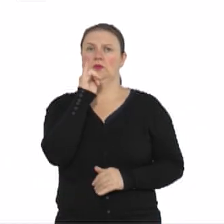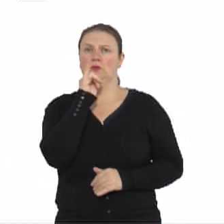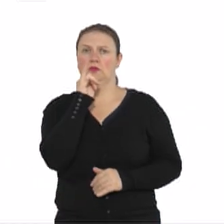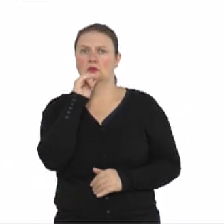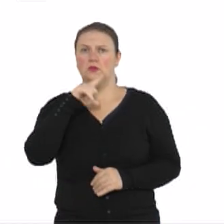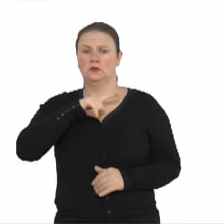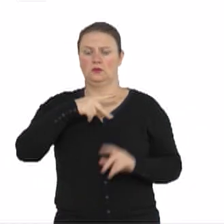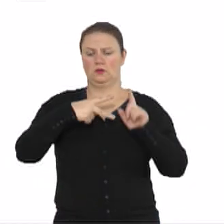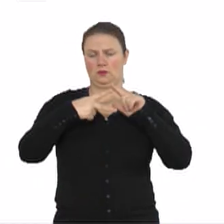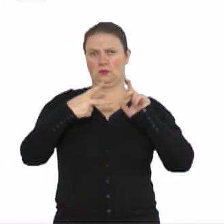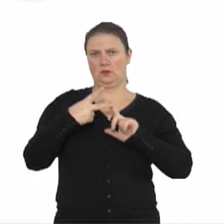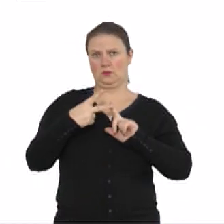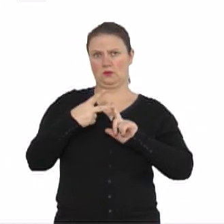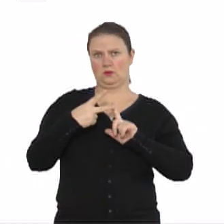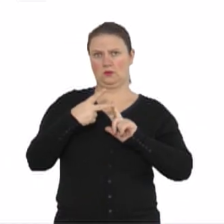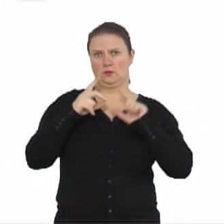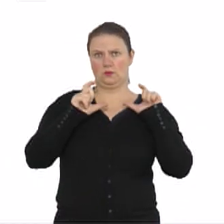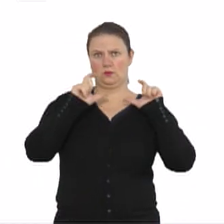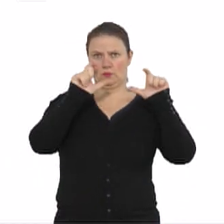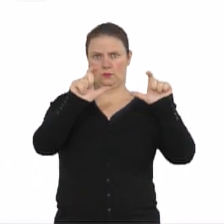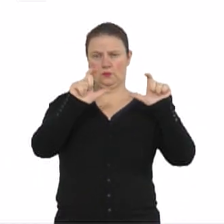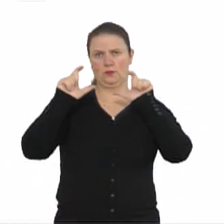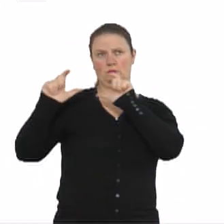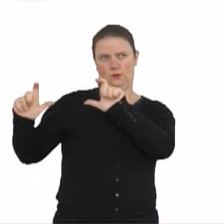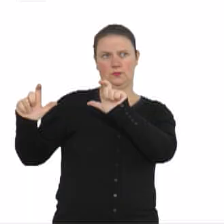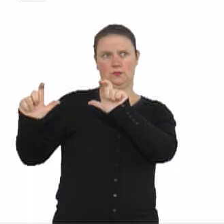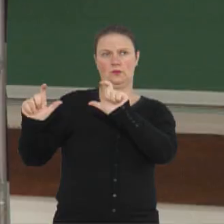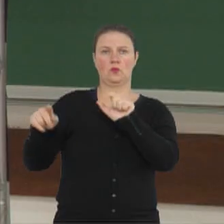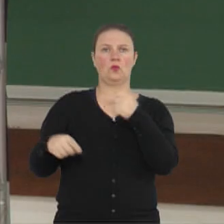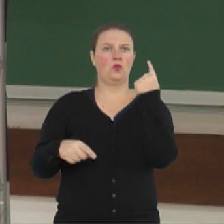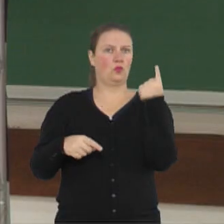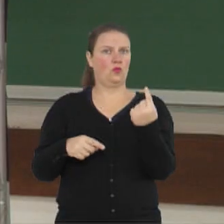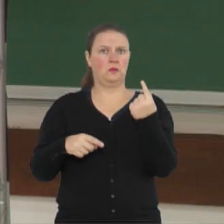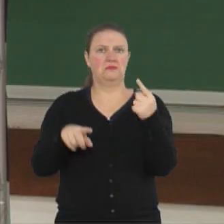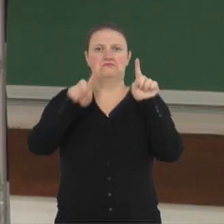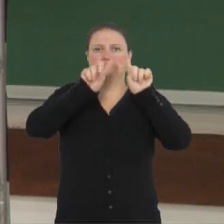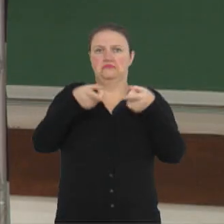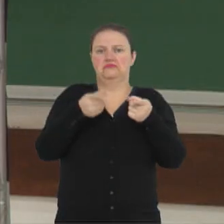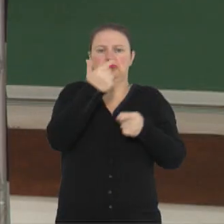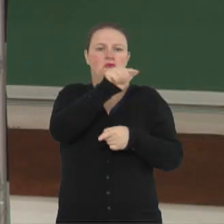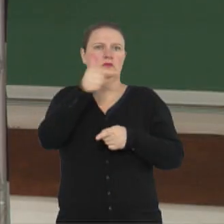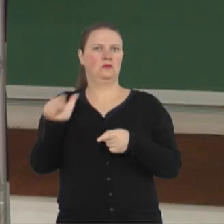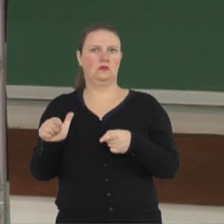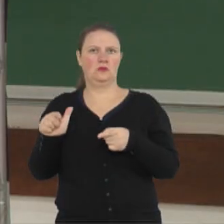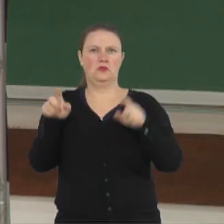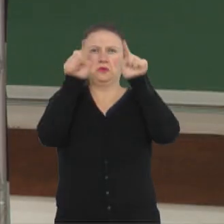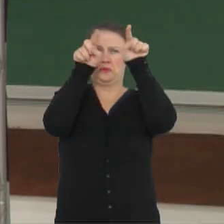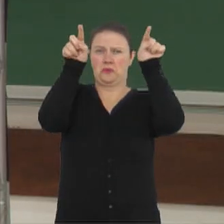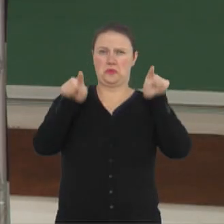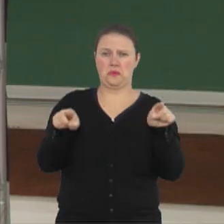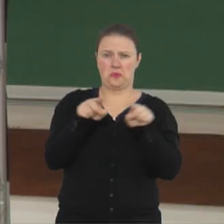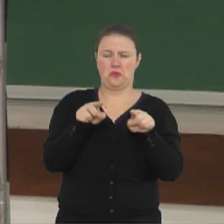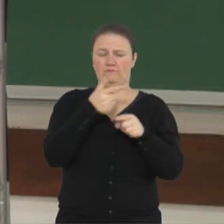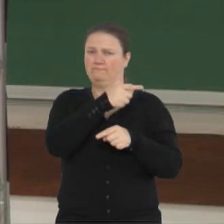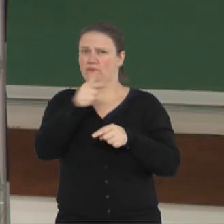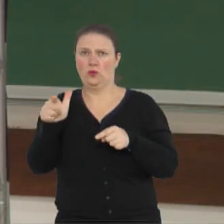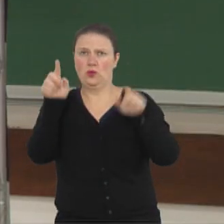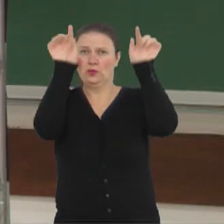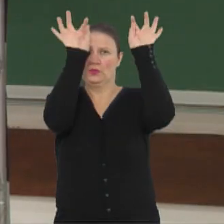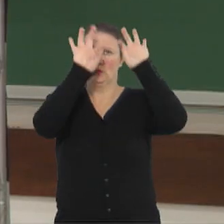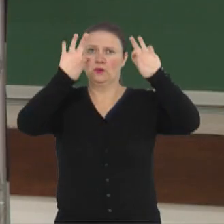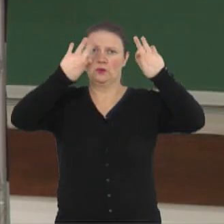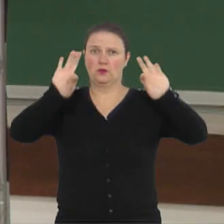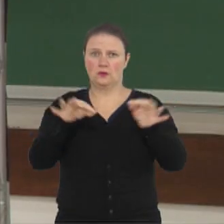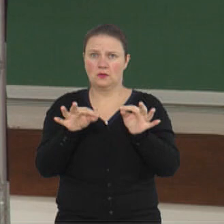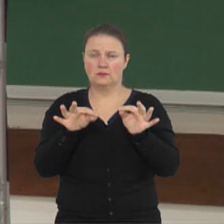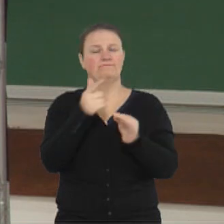temos duas expressões. Uma está sem parênteses, sem colchetes e sem chaves.